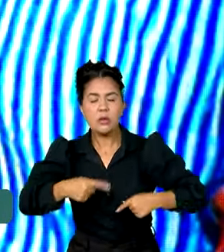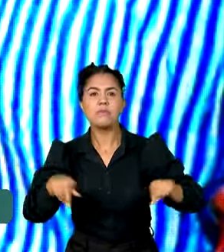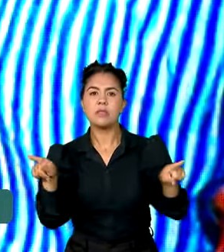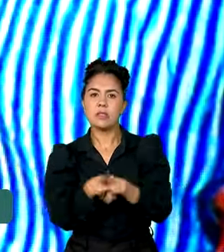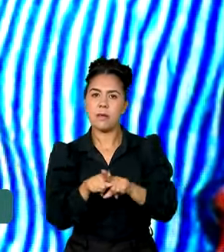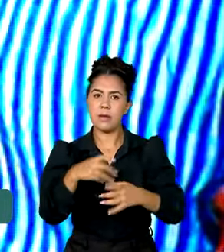humanista